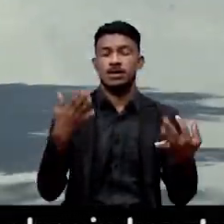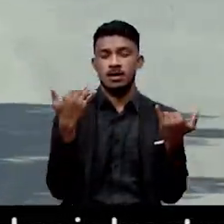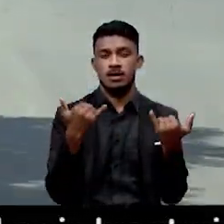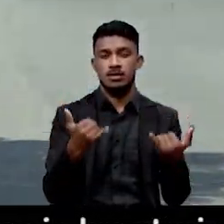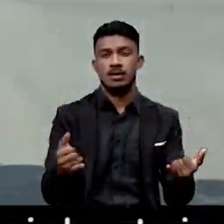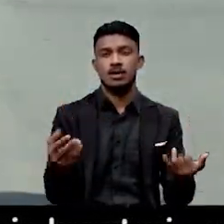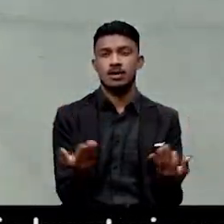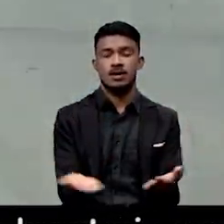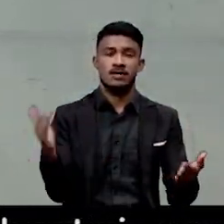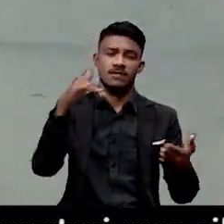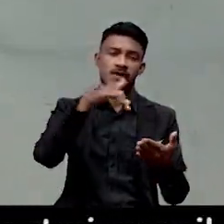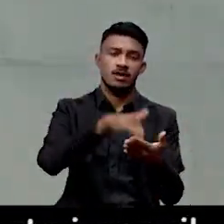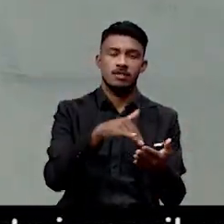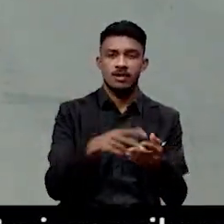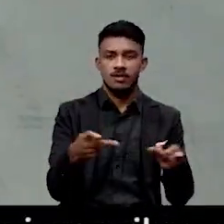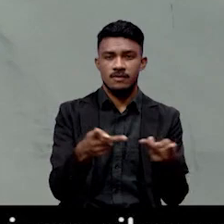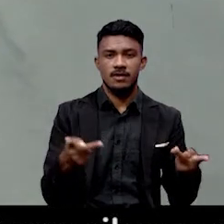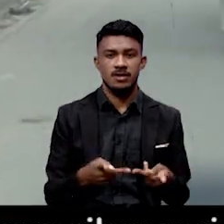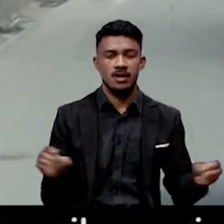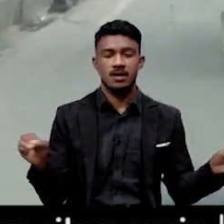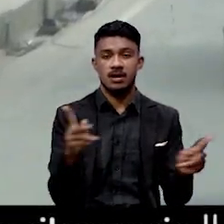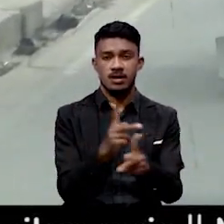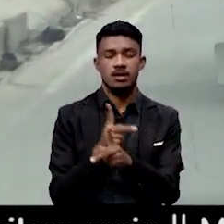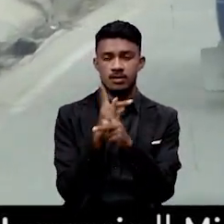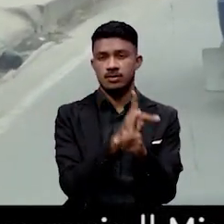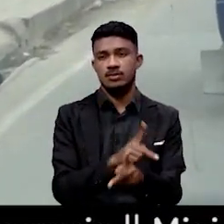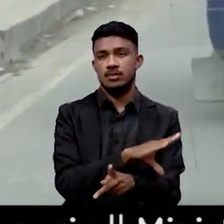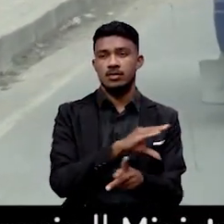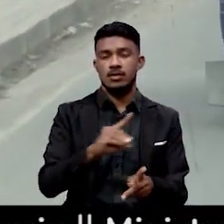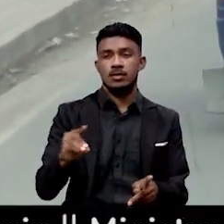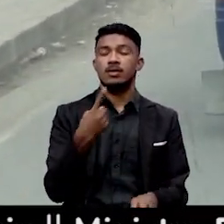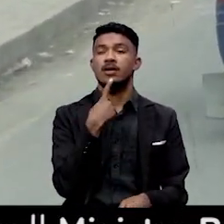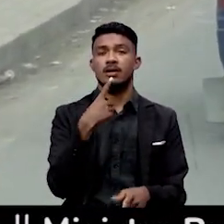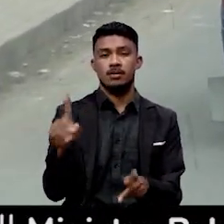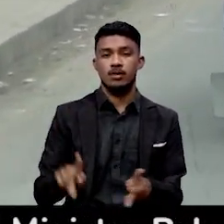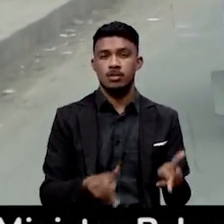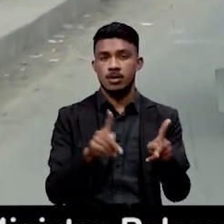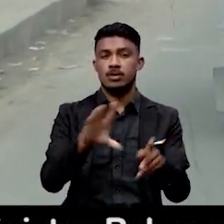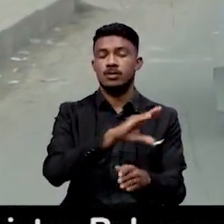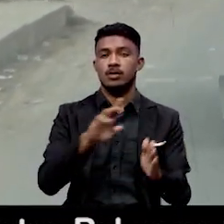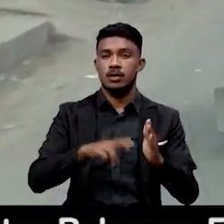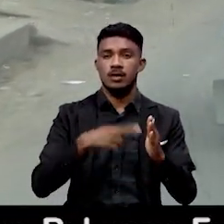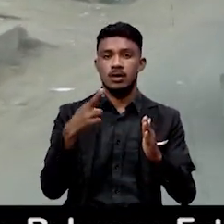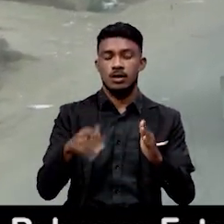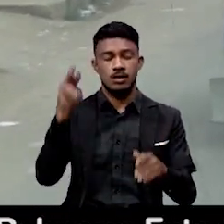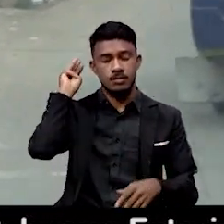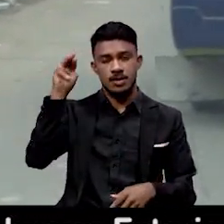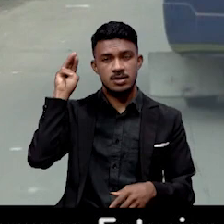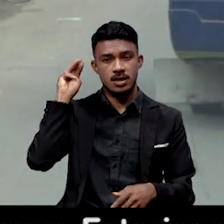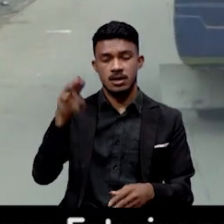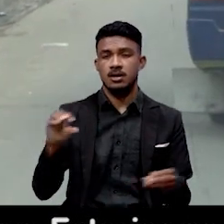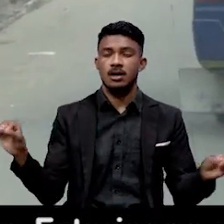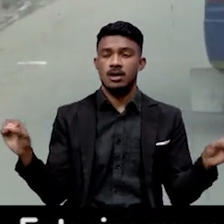nak filak ba cidade nebe la organizado tamba ordem publiku o regulamento diploma ministerial